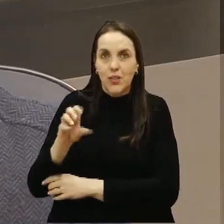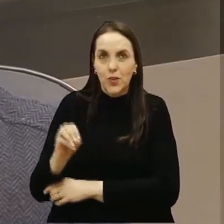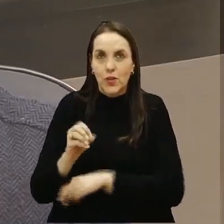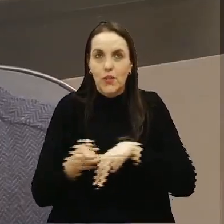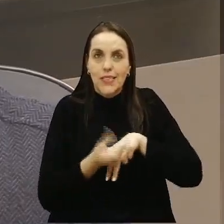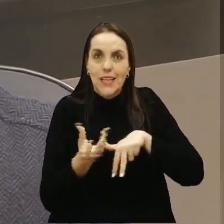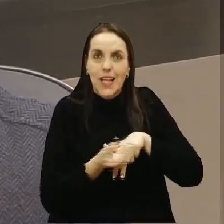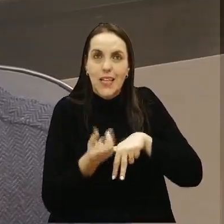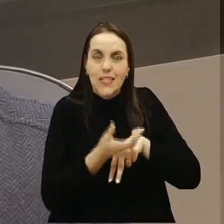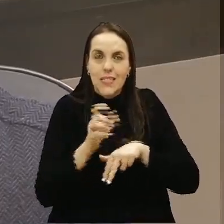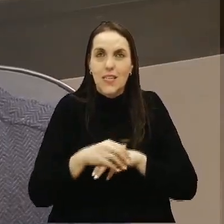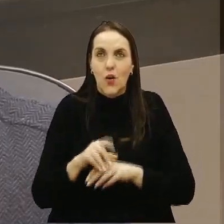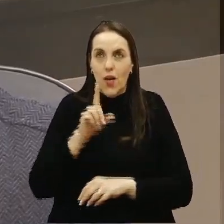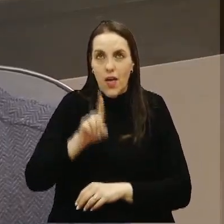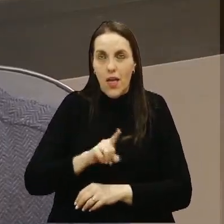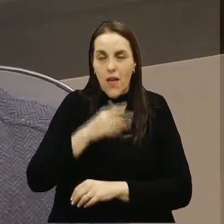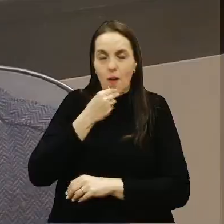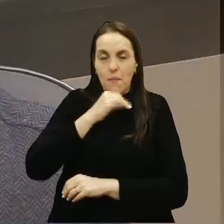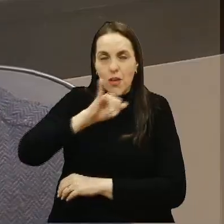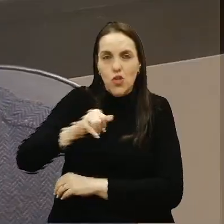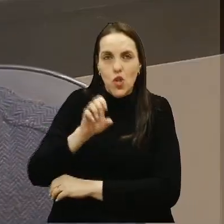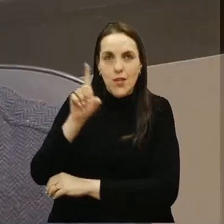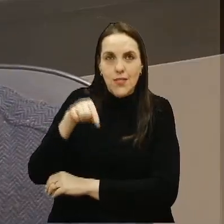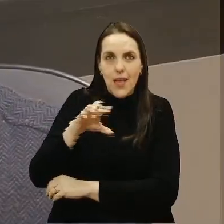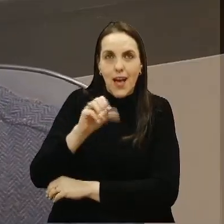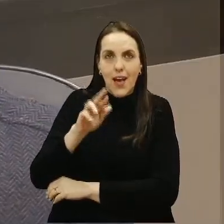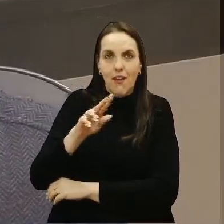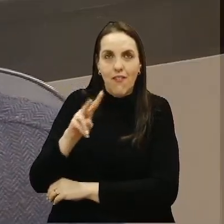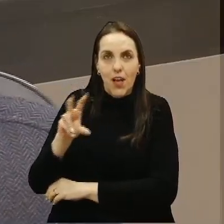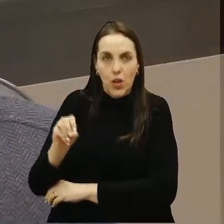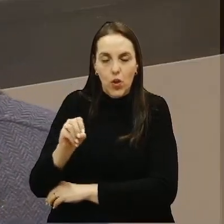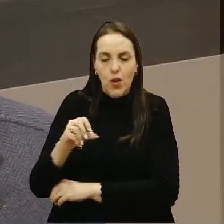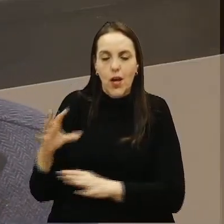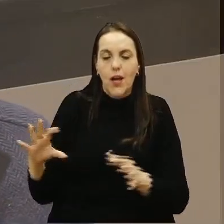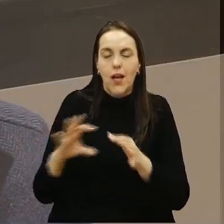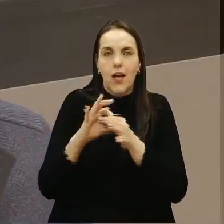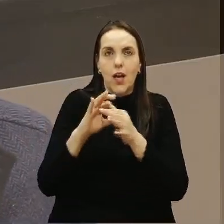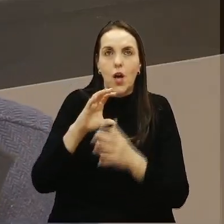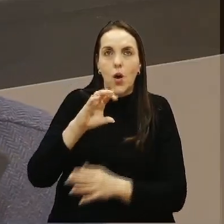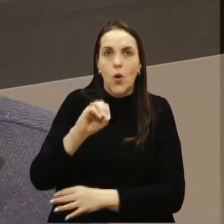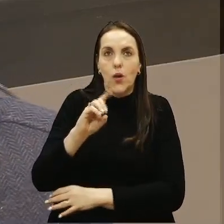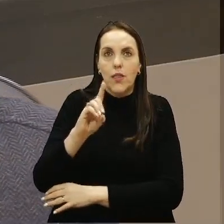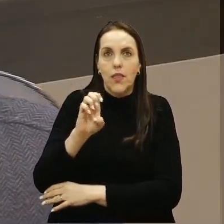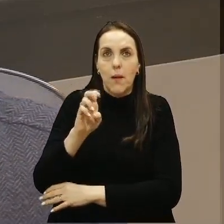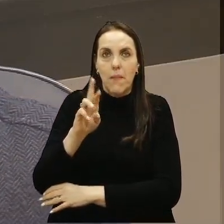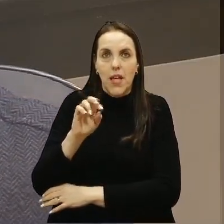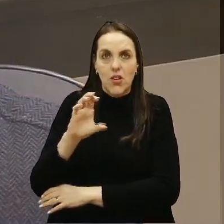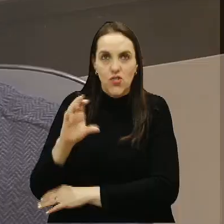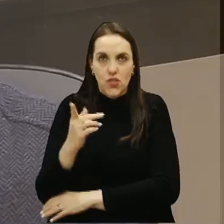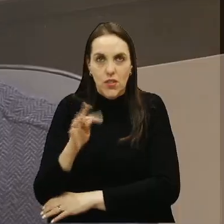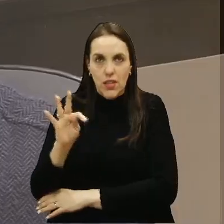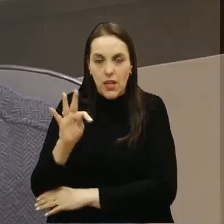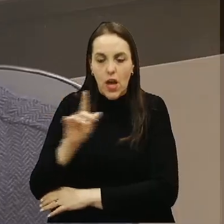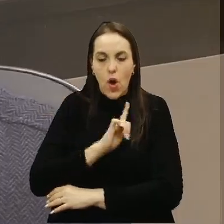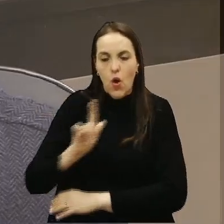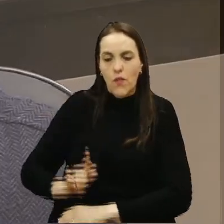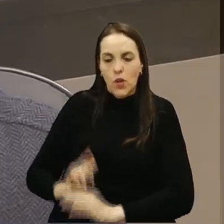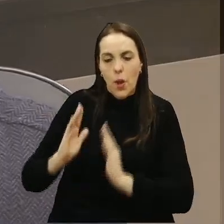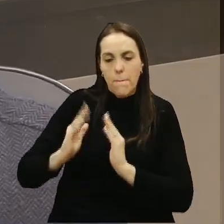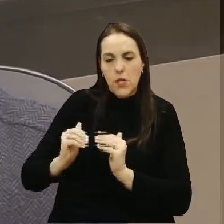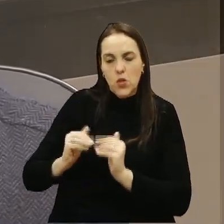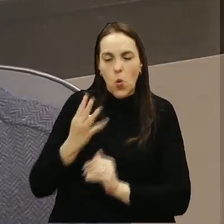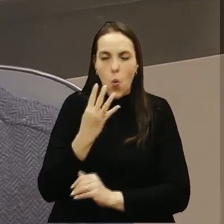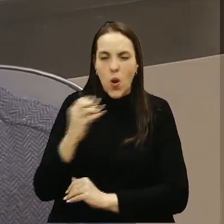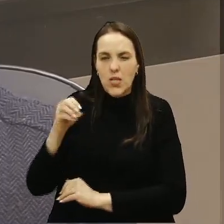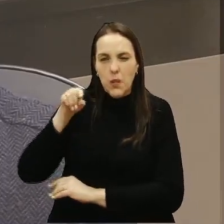do executivo José de Carvalho Filho, ligado à empreiteira Odebrecht. O delator afirmou que então o governador teria solicitado 400 mil via Caixa